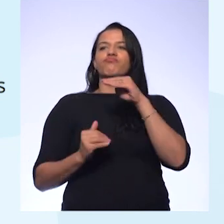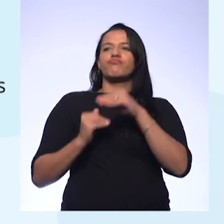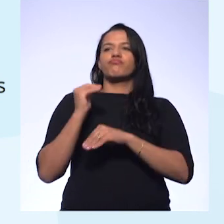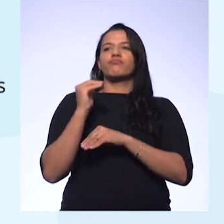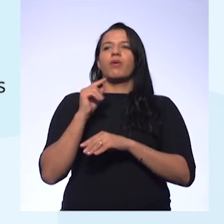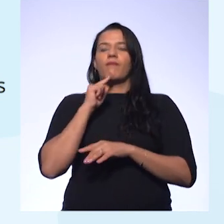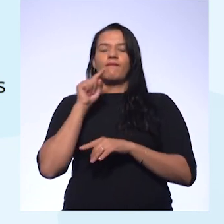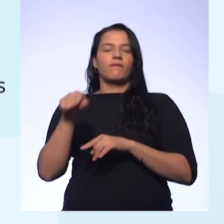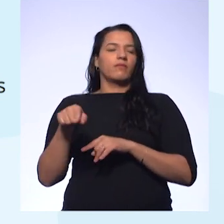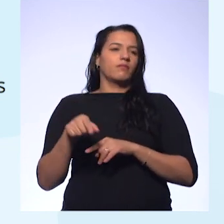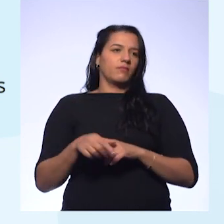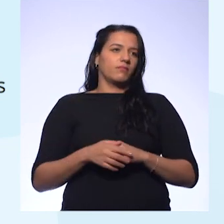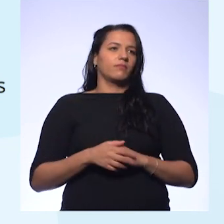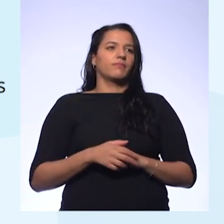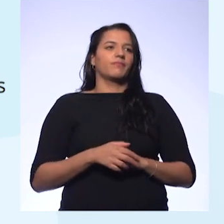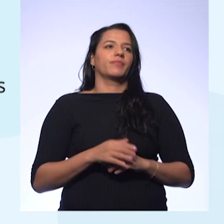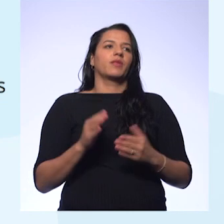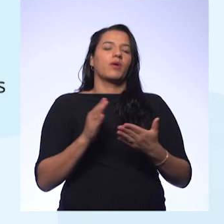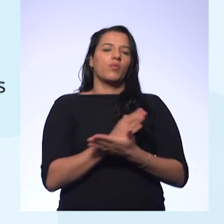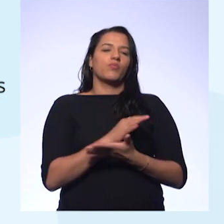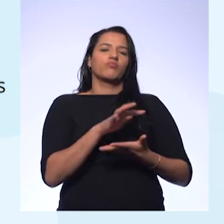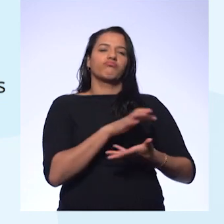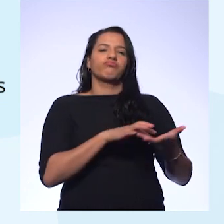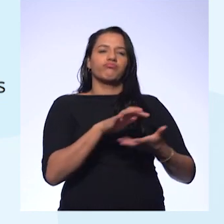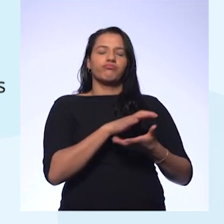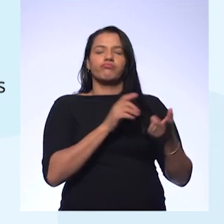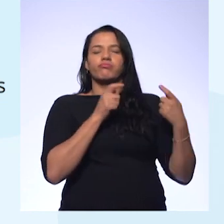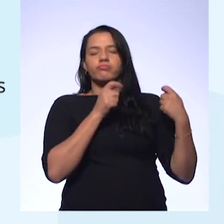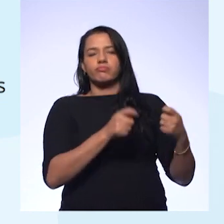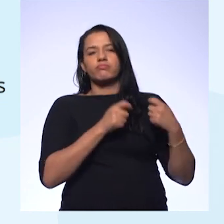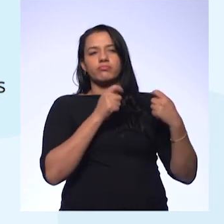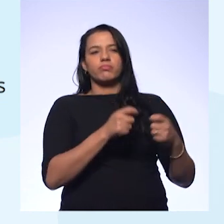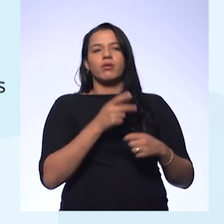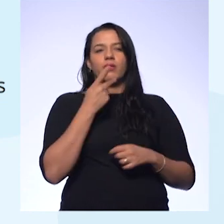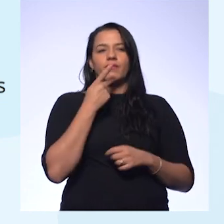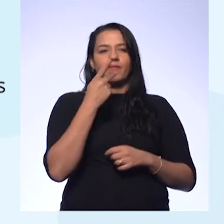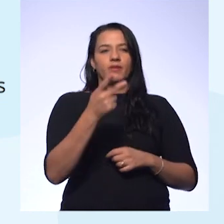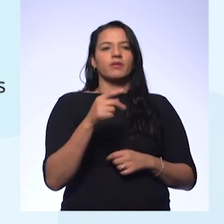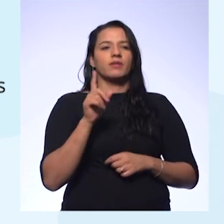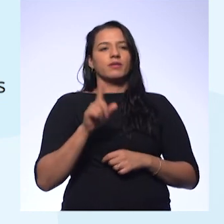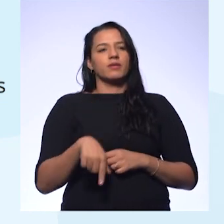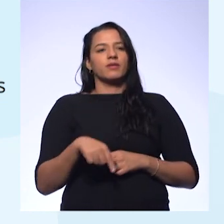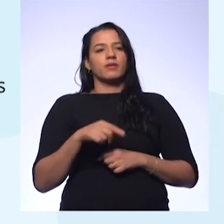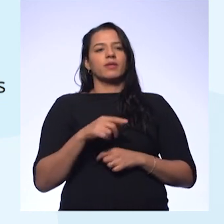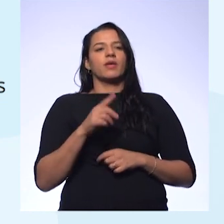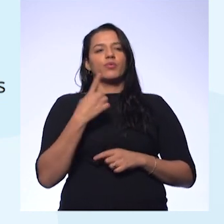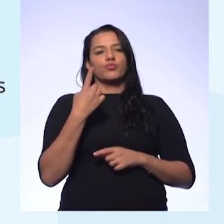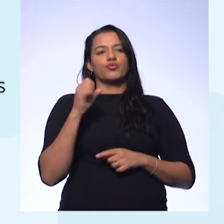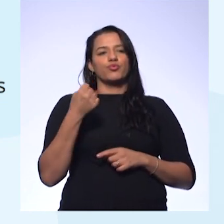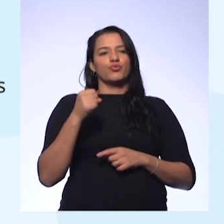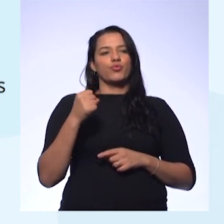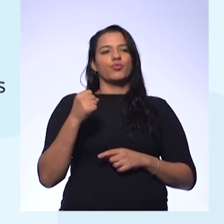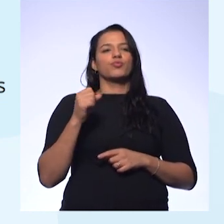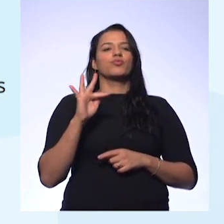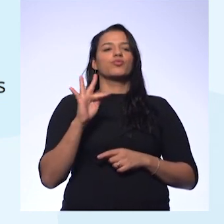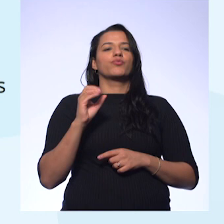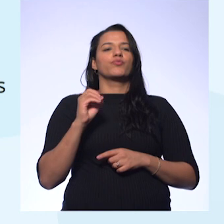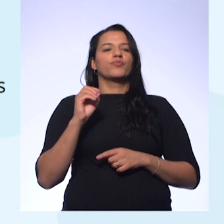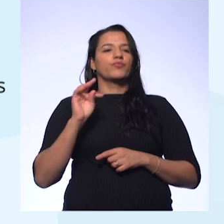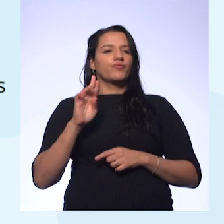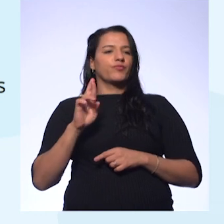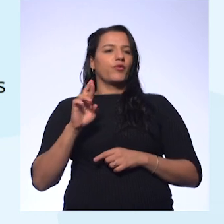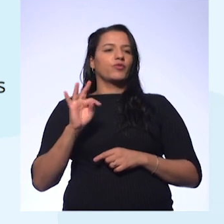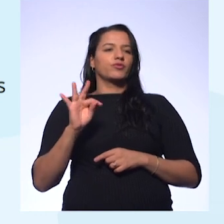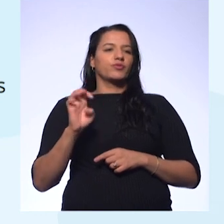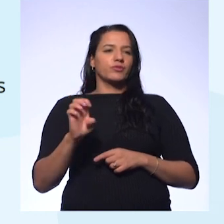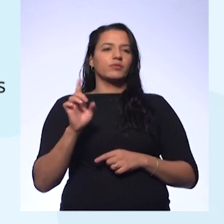duas manifestações desse tenentismo foi o levante dos 18 do Forte de Copacabana e a Coluna Prestes.